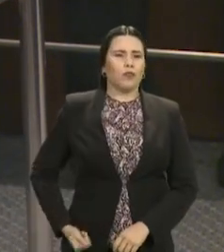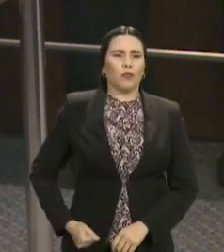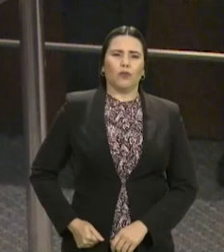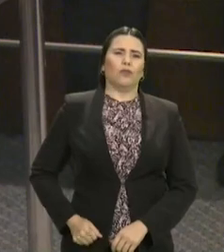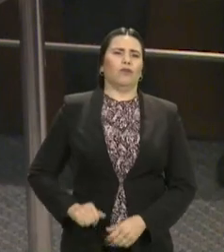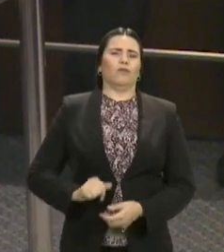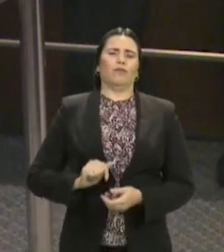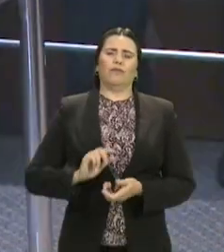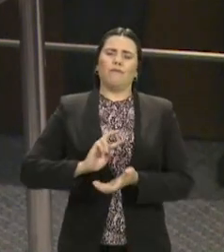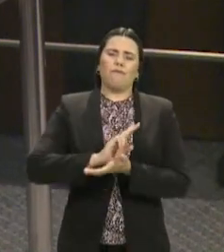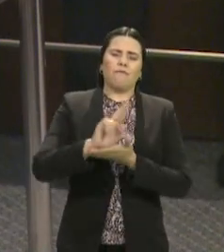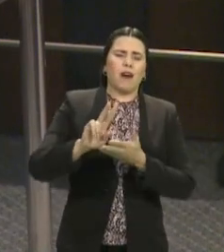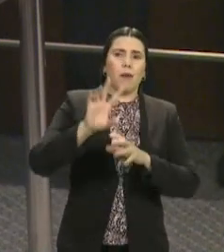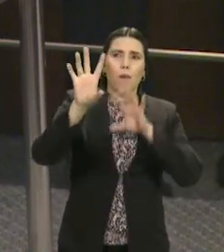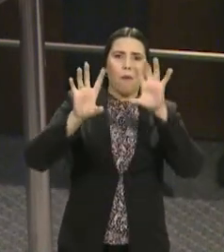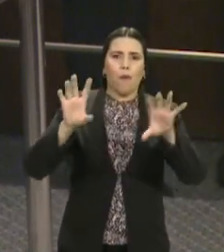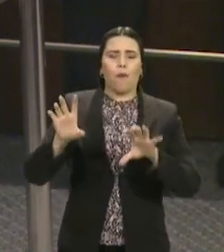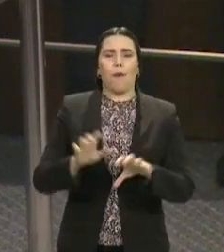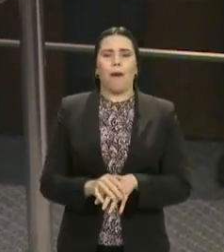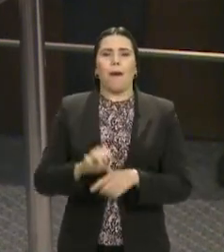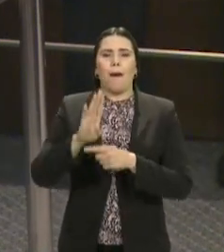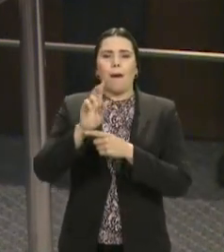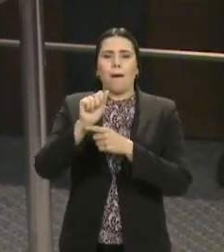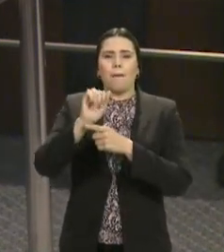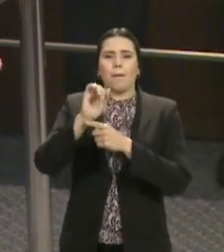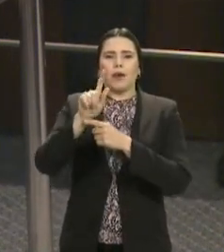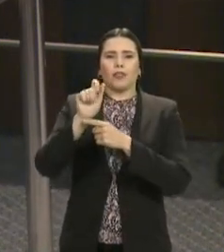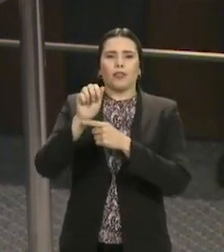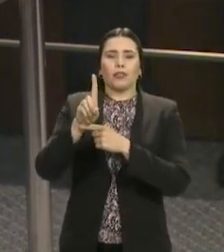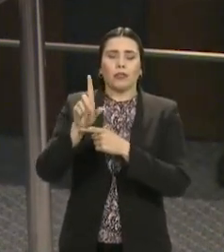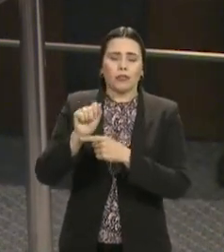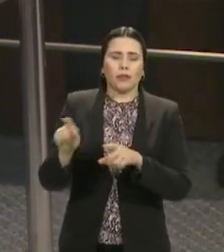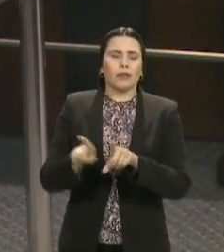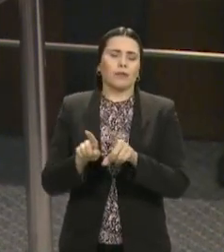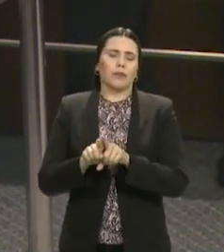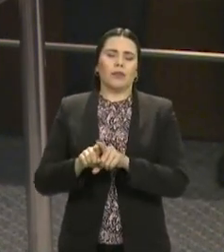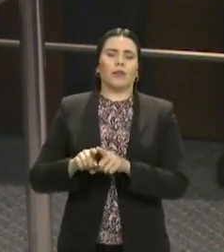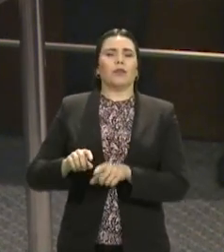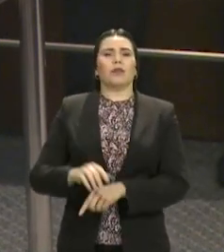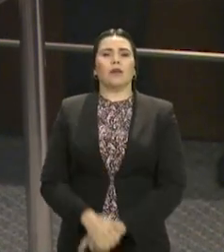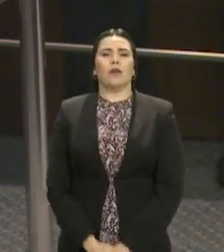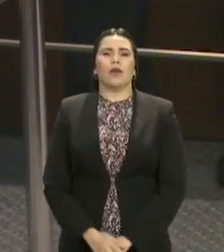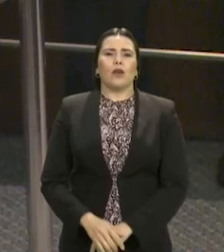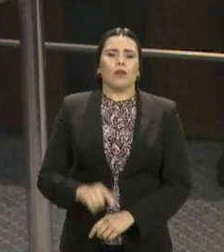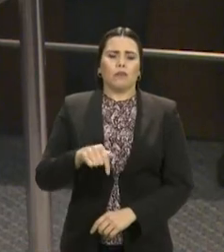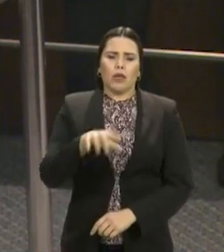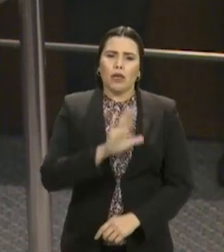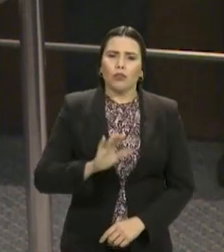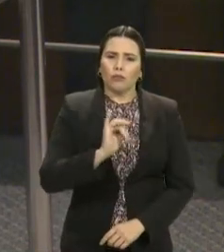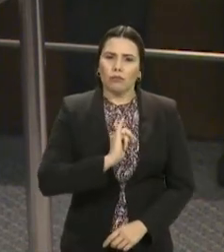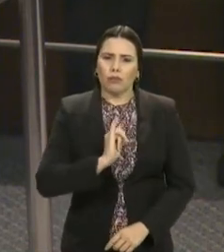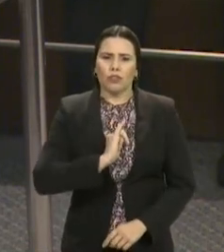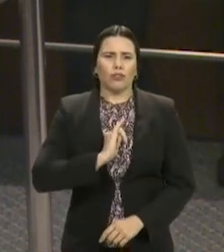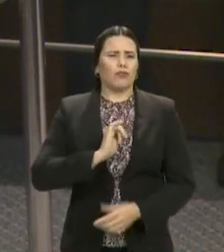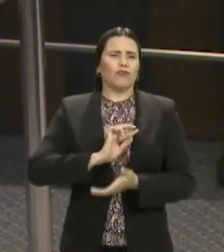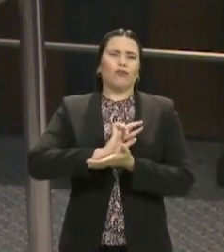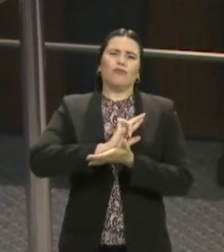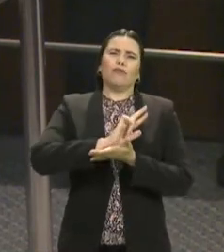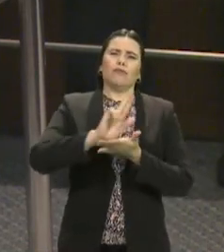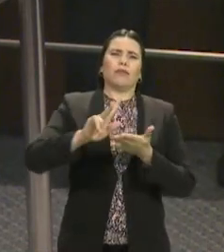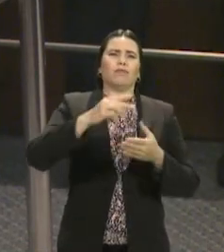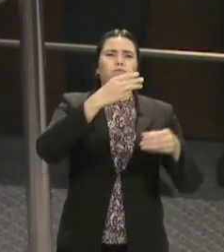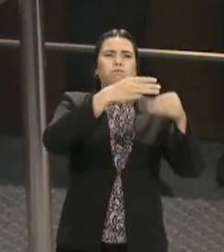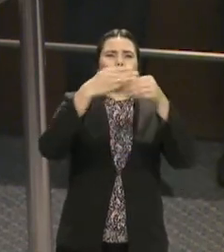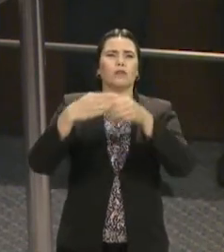da região do Baixo Parnaíba, serei governador da região Tocantina, serei governador de todos os maranhenses. Eu não tenho dúvida